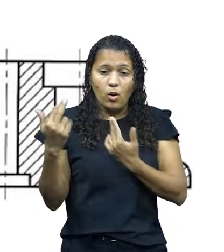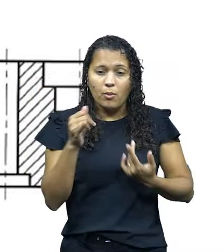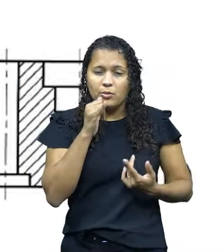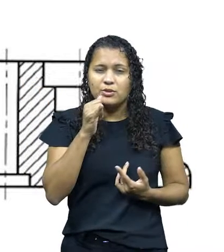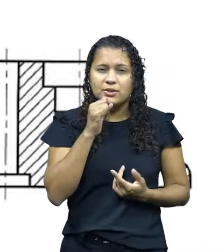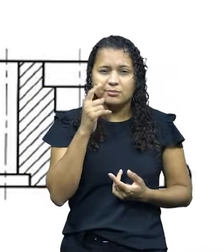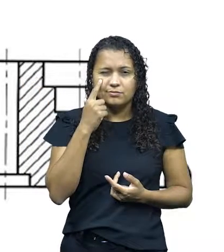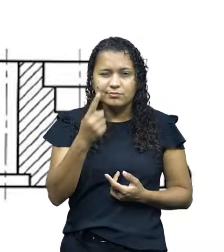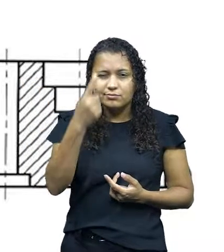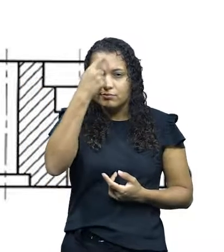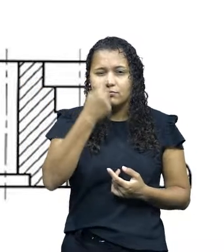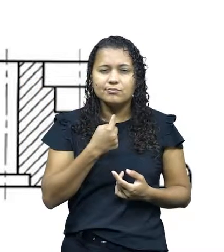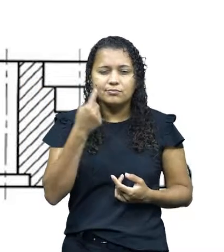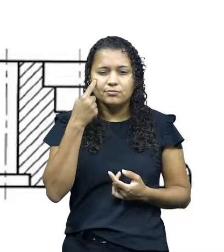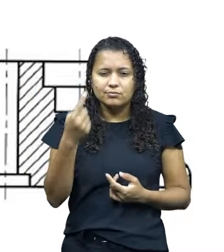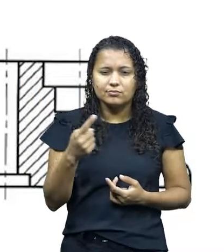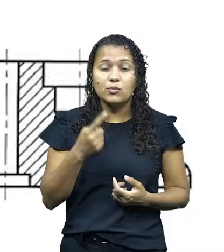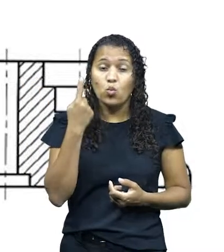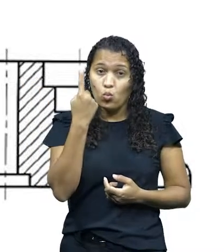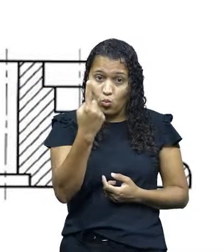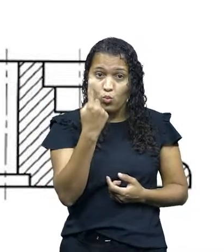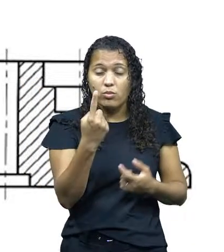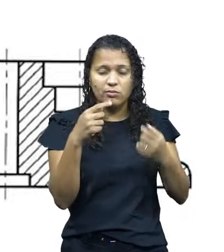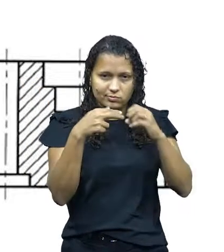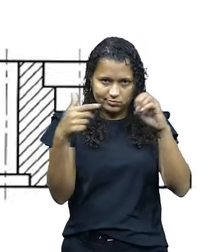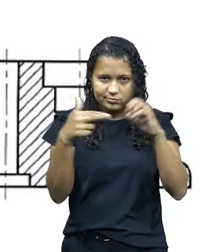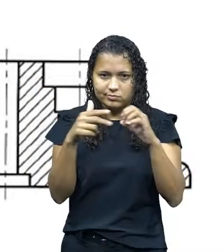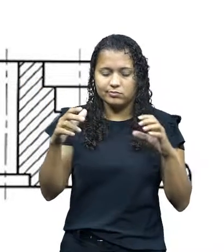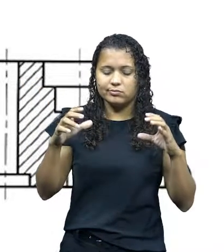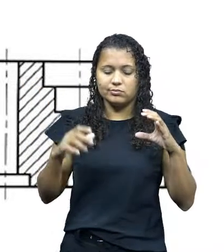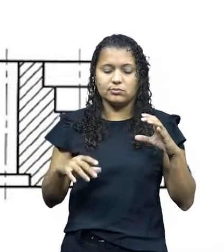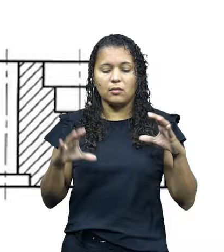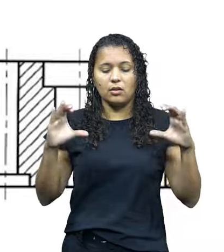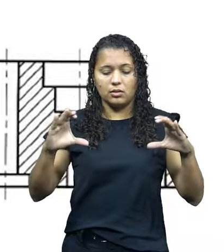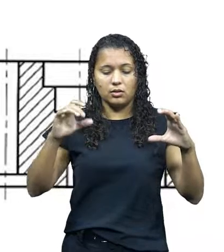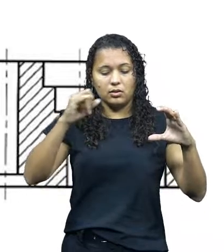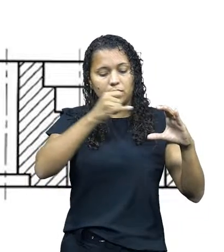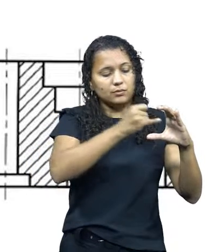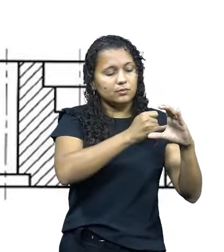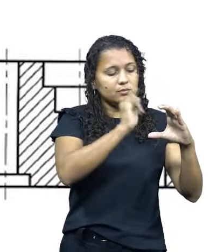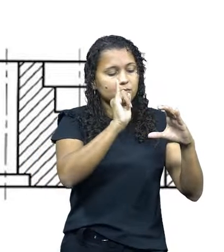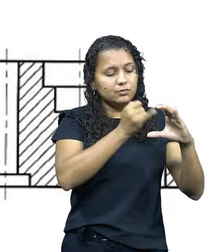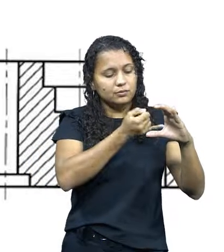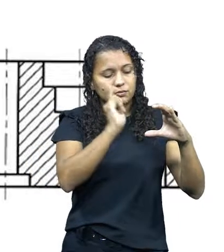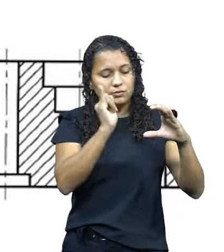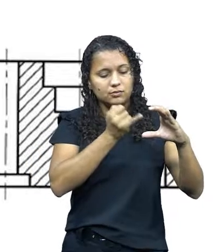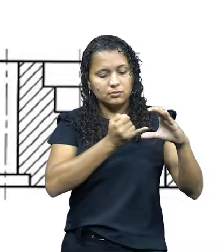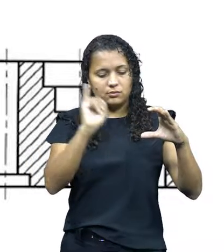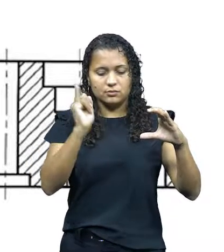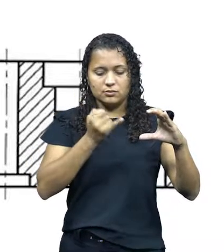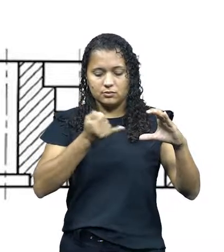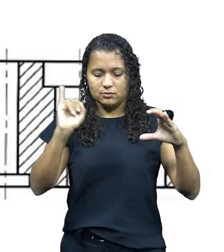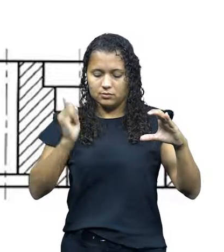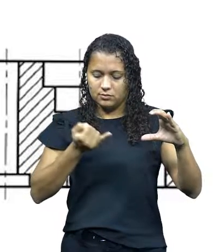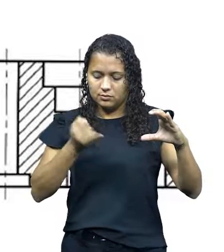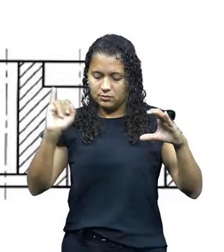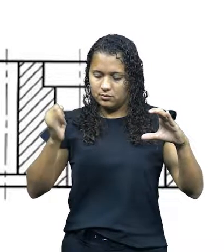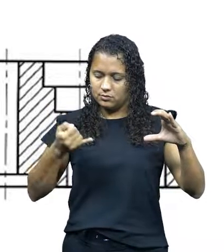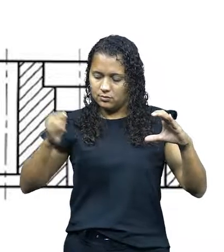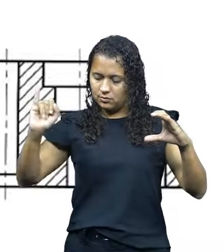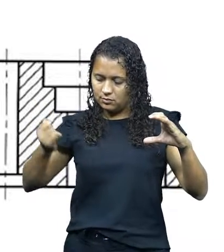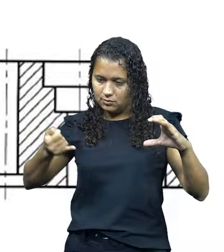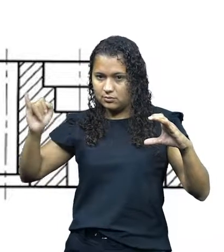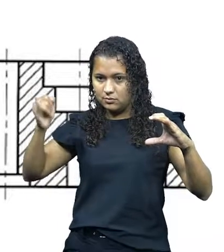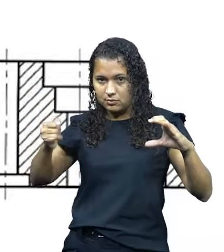Então, como vocês podem ver, essa é uma peça única, né? Então, como ela é na mesma